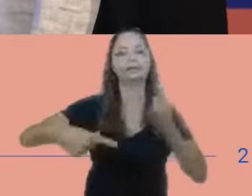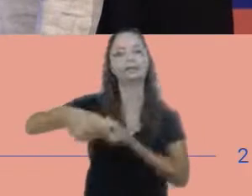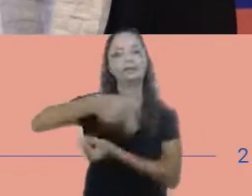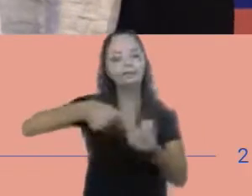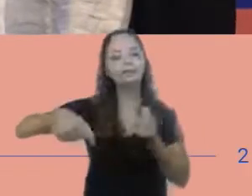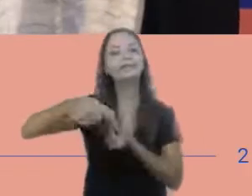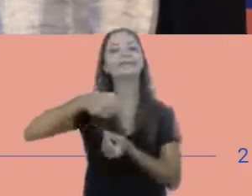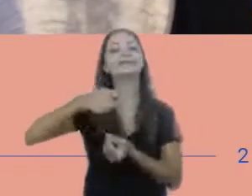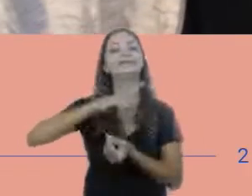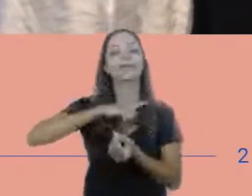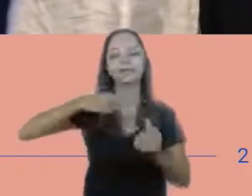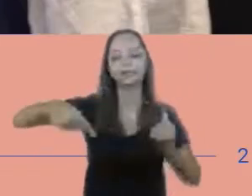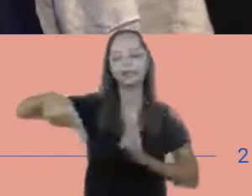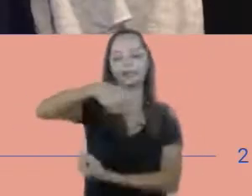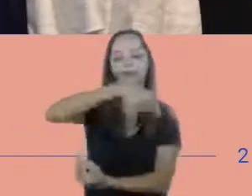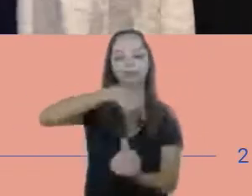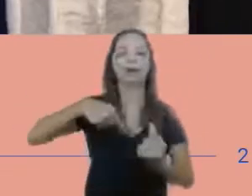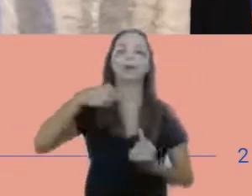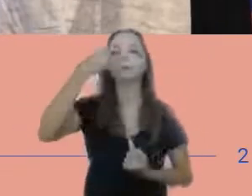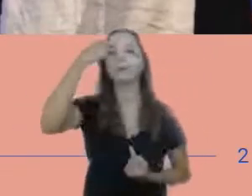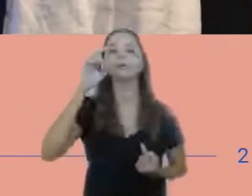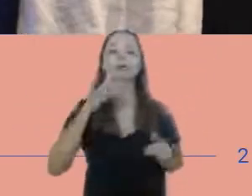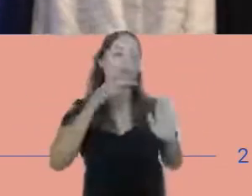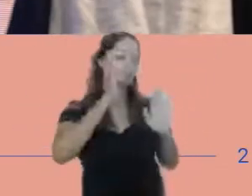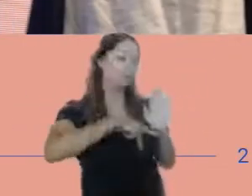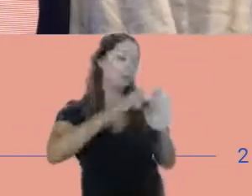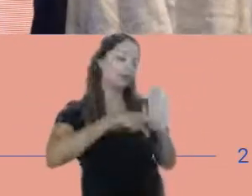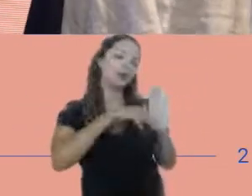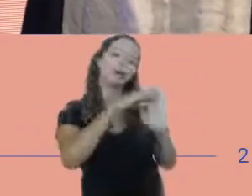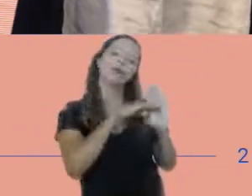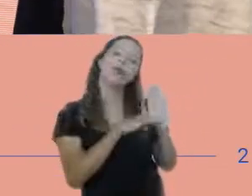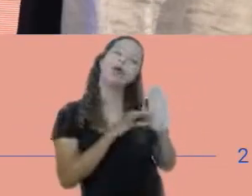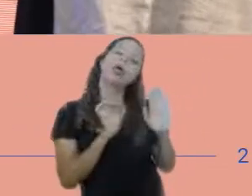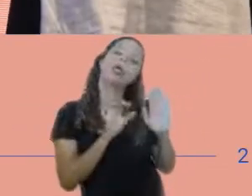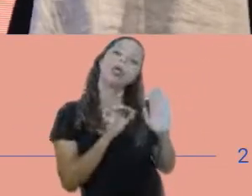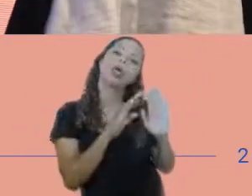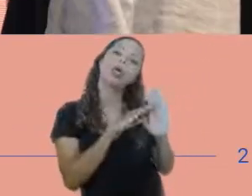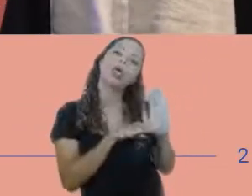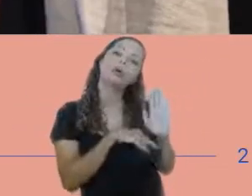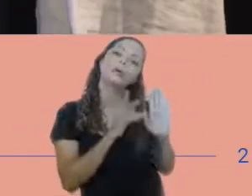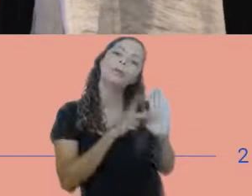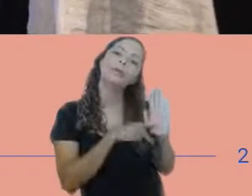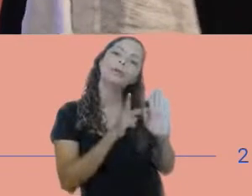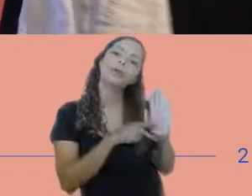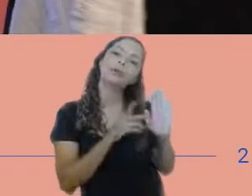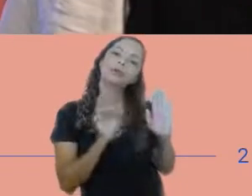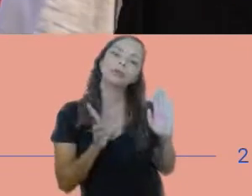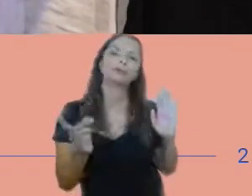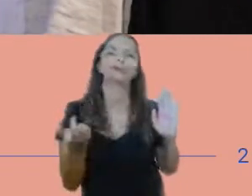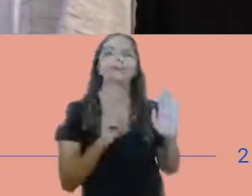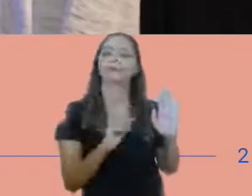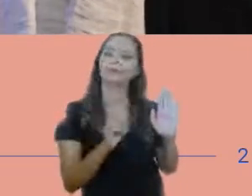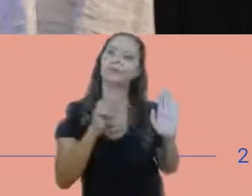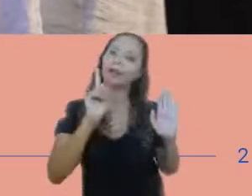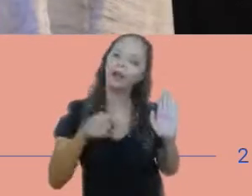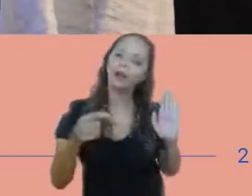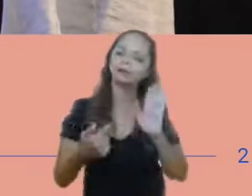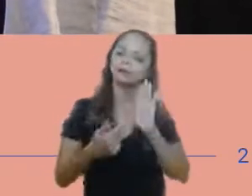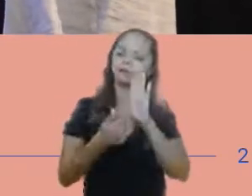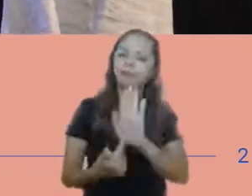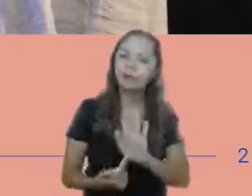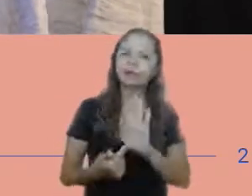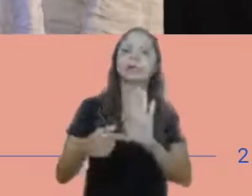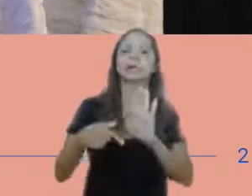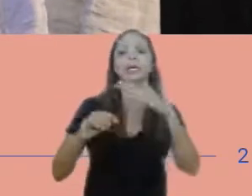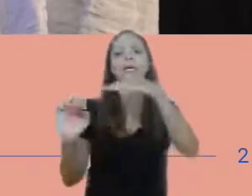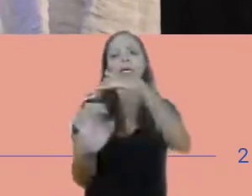pensando em um projetinho ali na fronteira da minha da minha empresa do meu negócio então a gente tem que falar